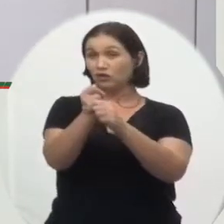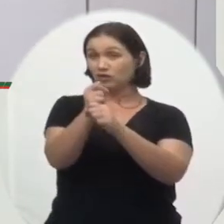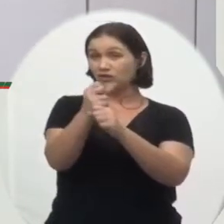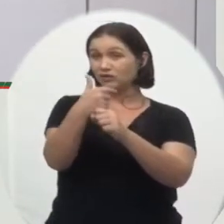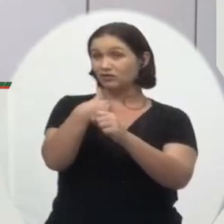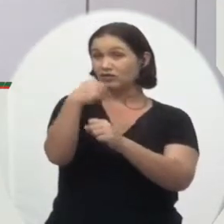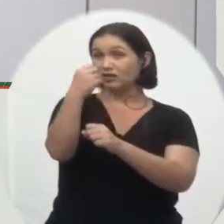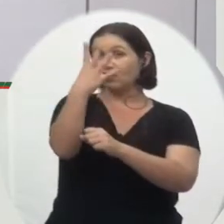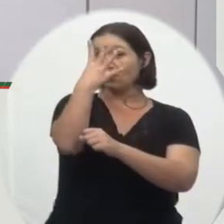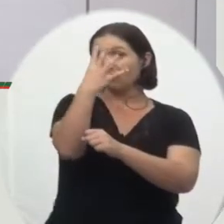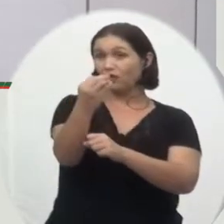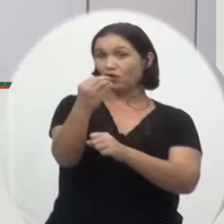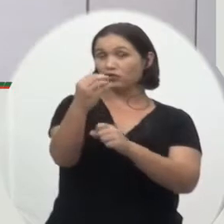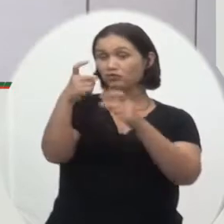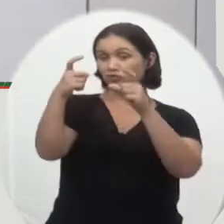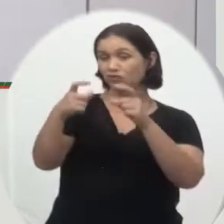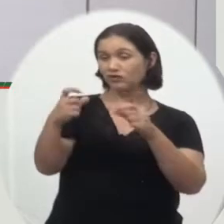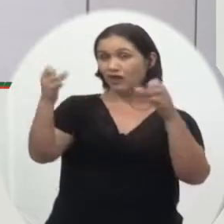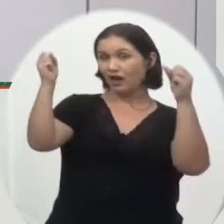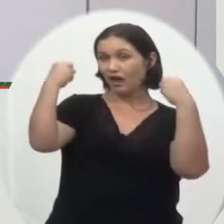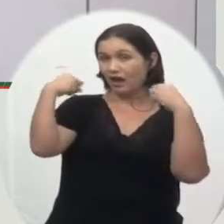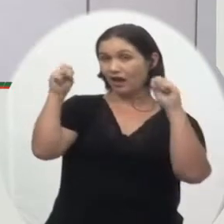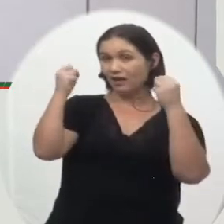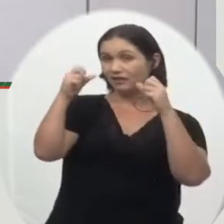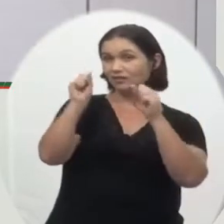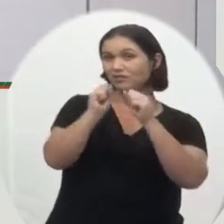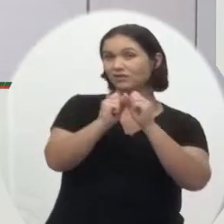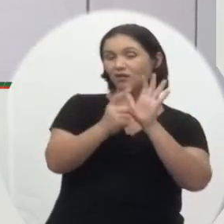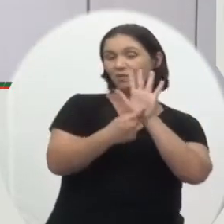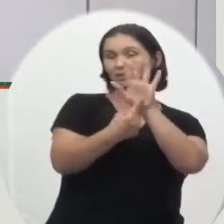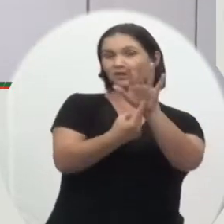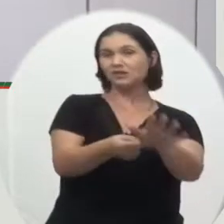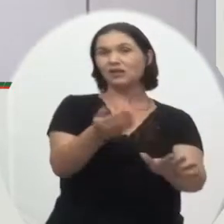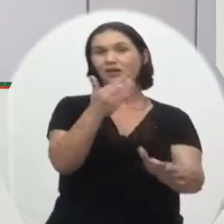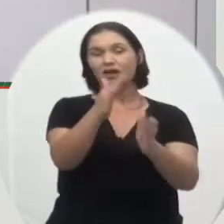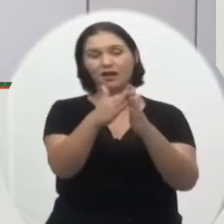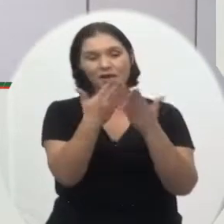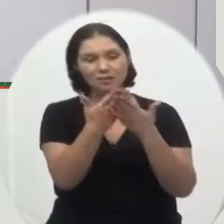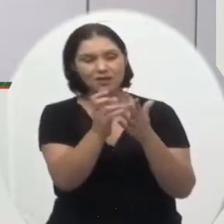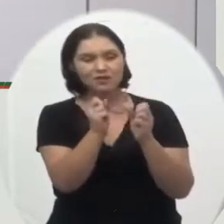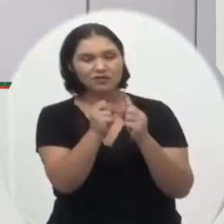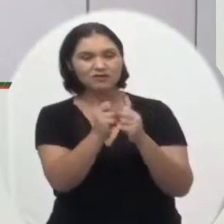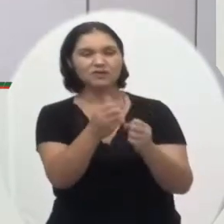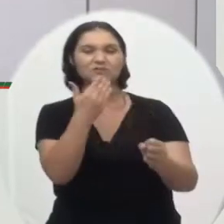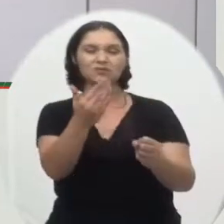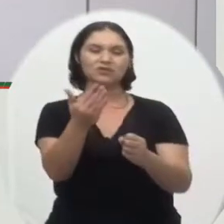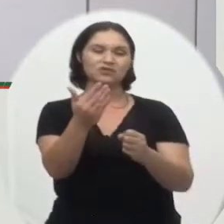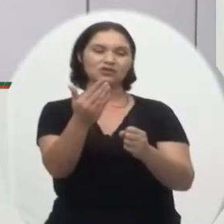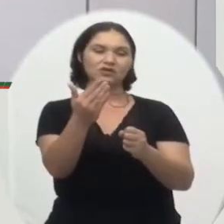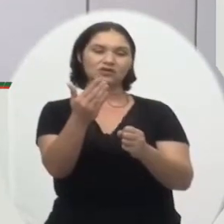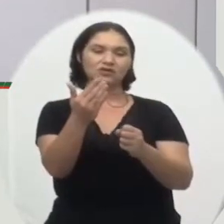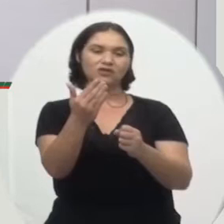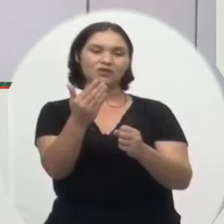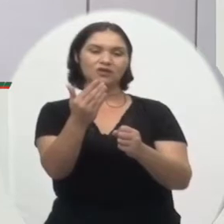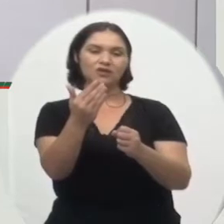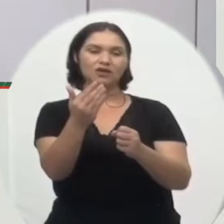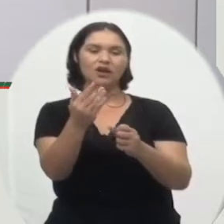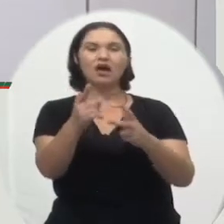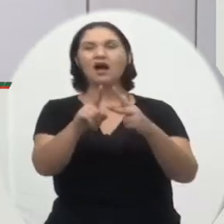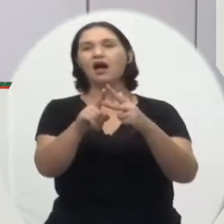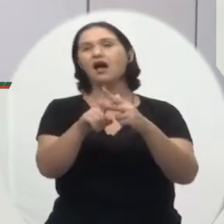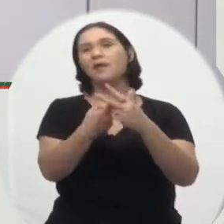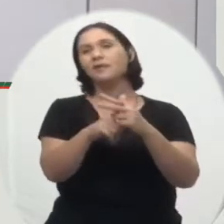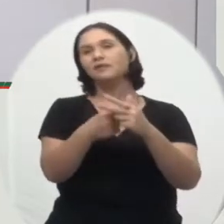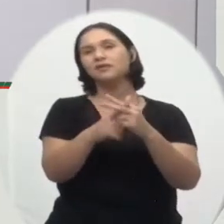as fotos das academias, fiz requerimento, pedindo para consertar, pedindo para arrumar, são ferros de ponta,